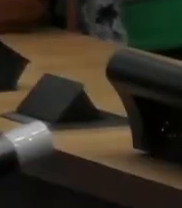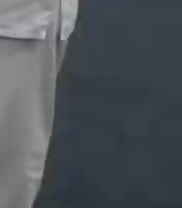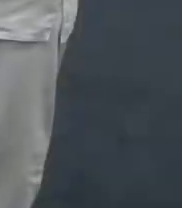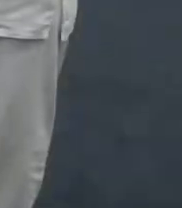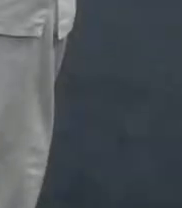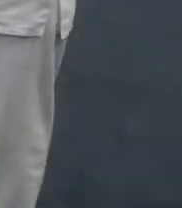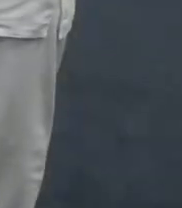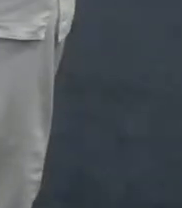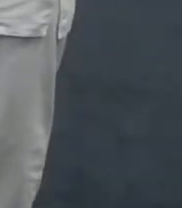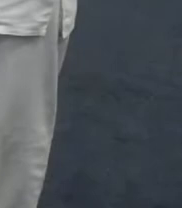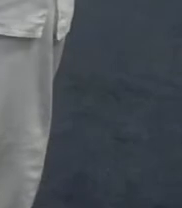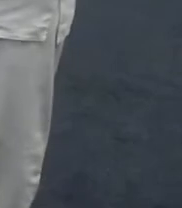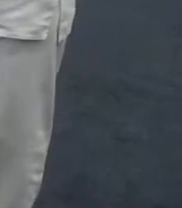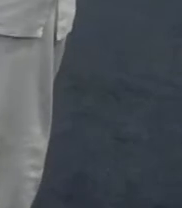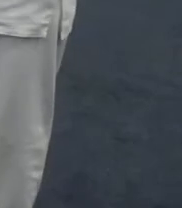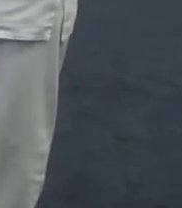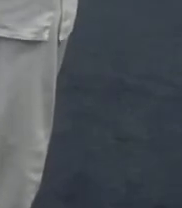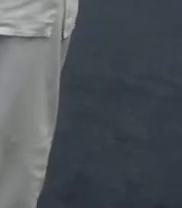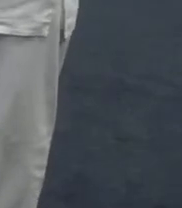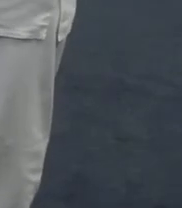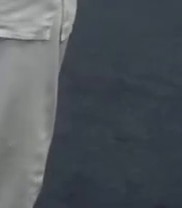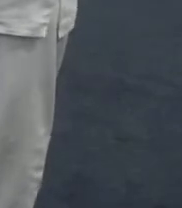E aí